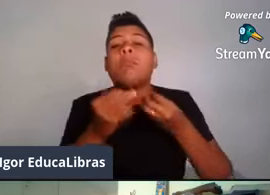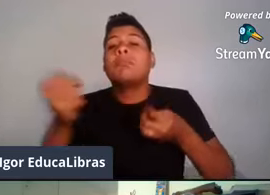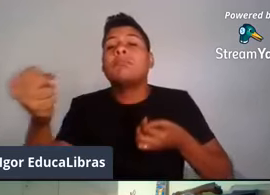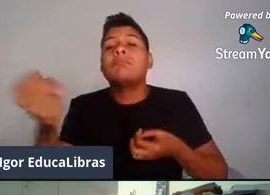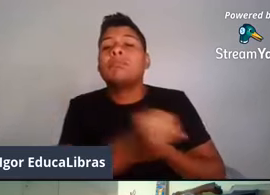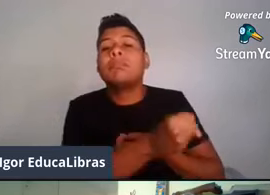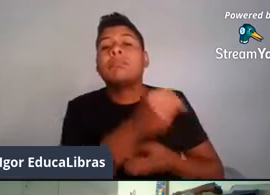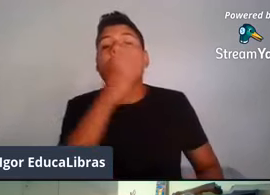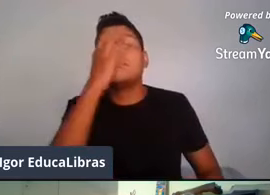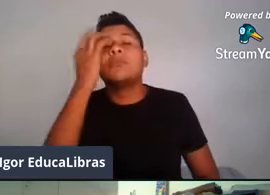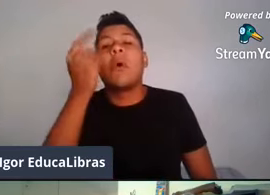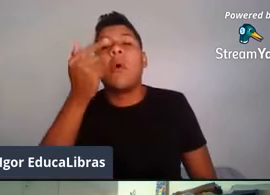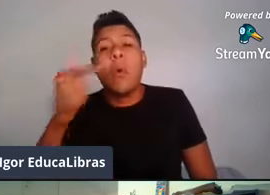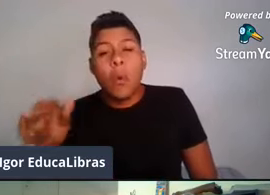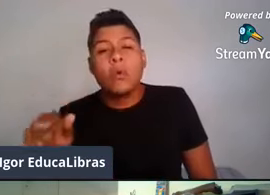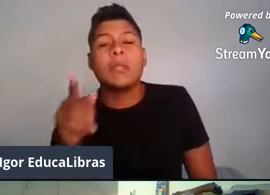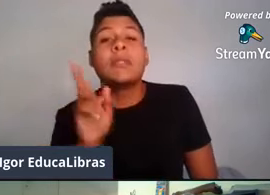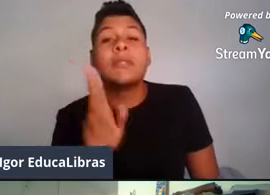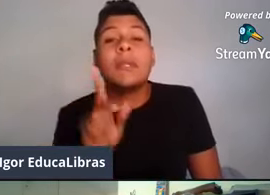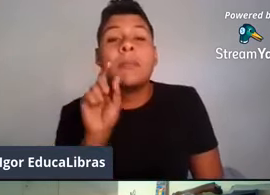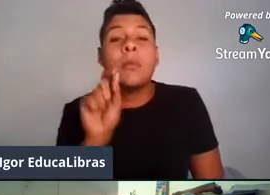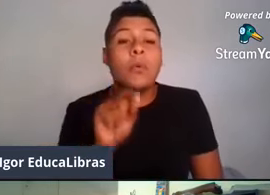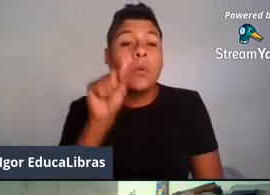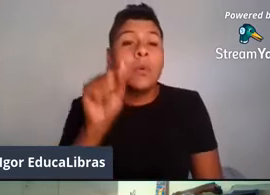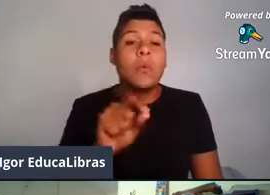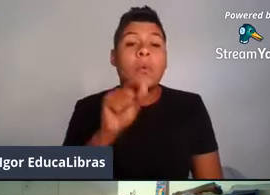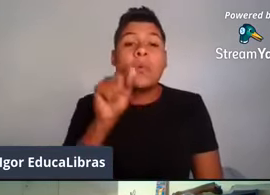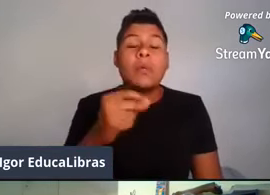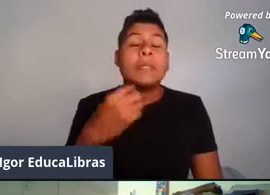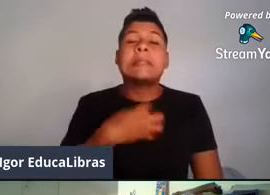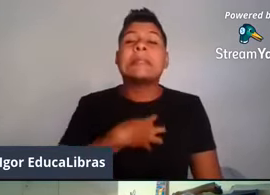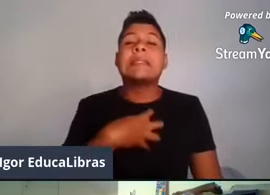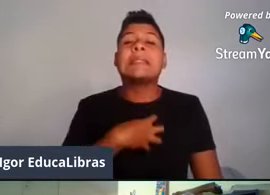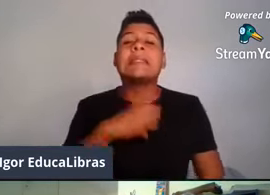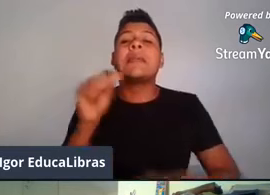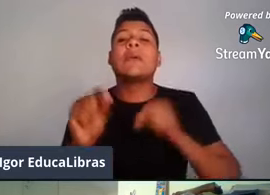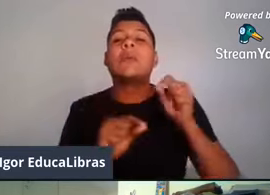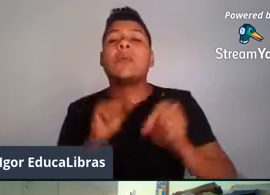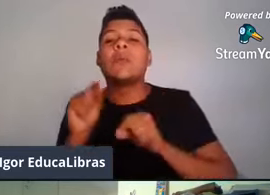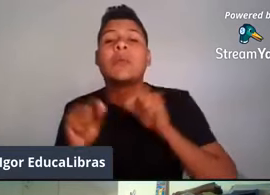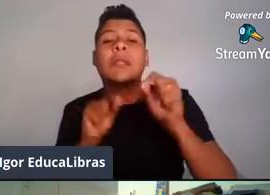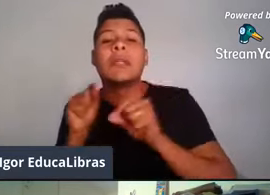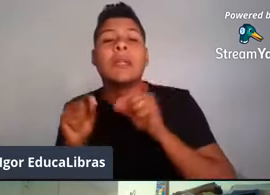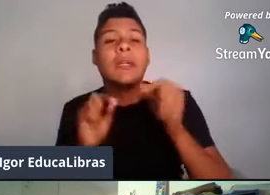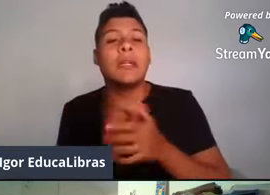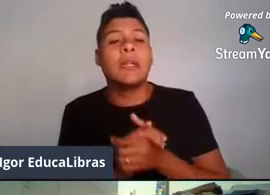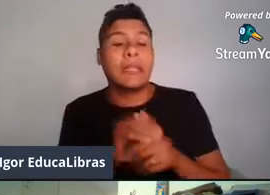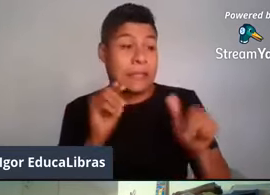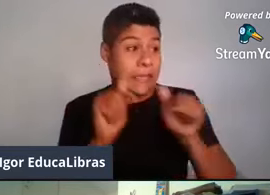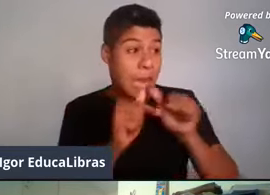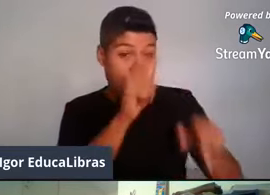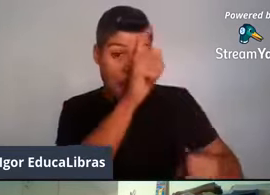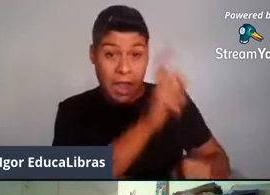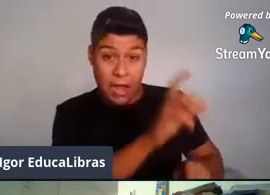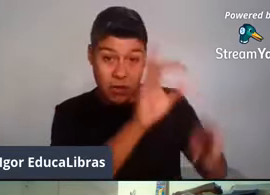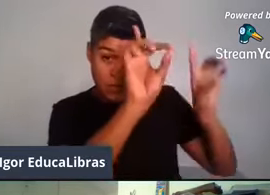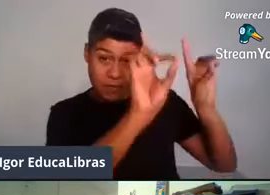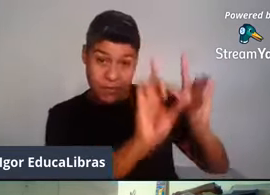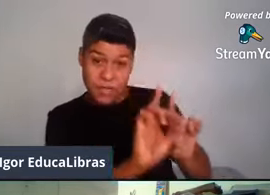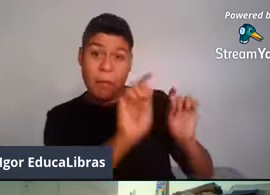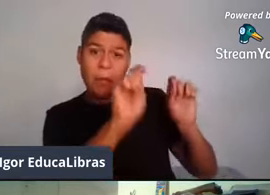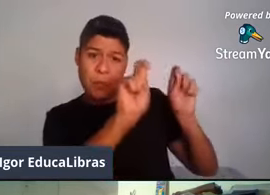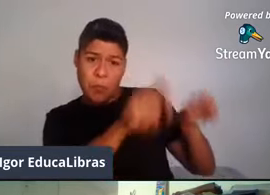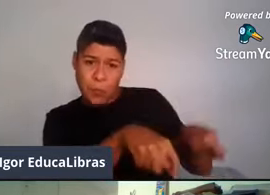acontecendo, mas fica sempre aquela sensação de que o trabalhador com deficiência pode sim